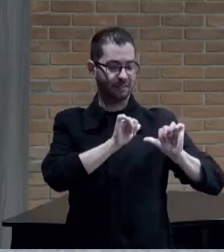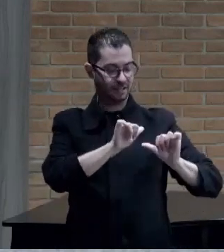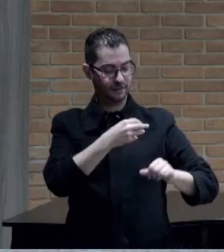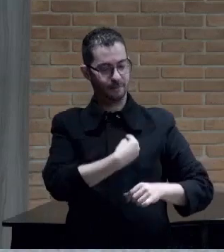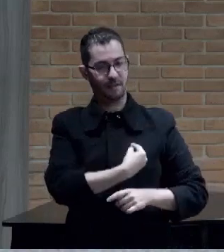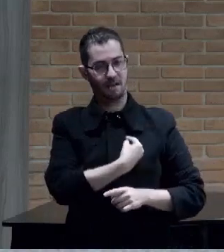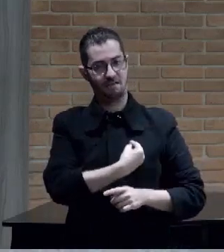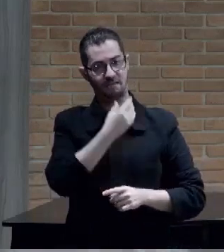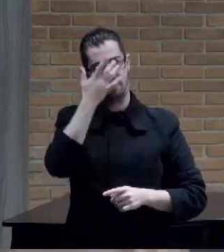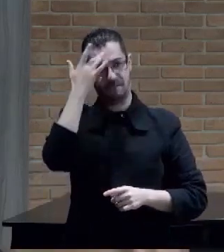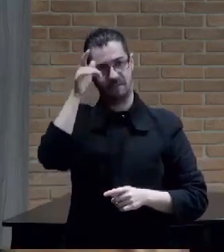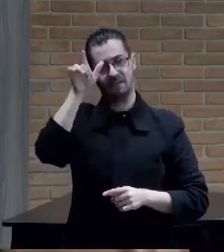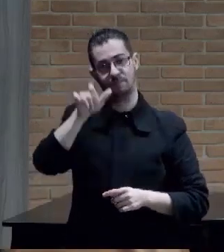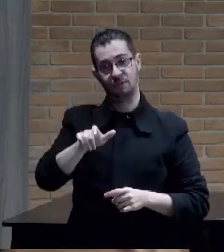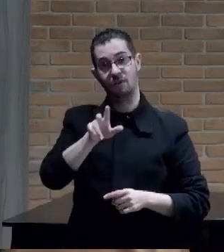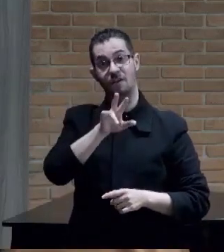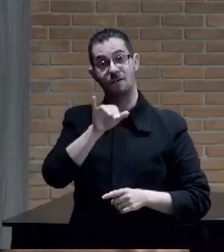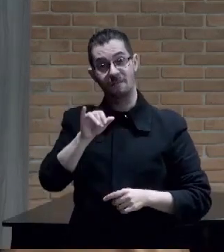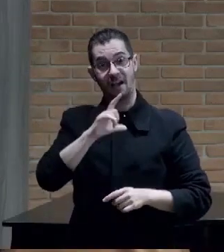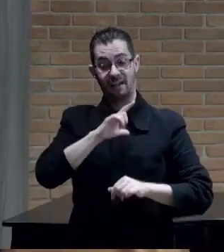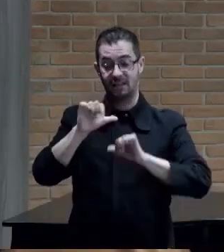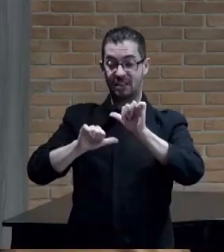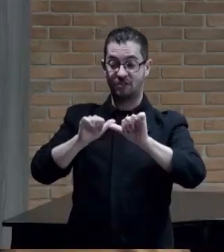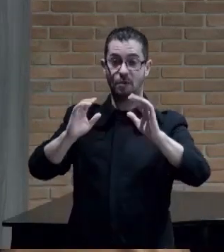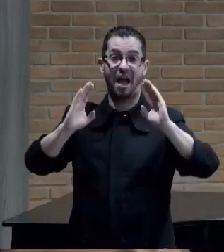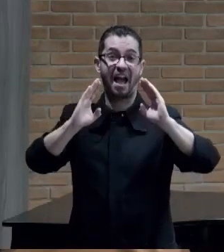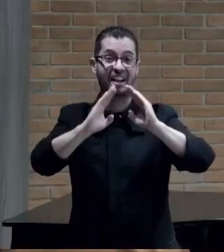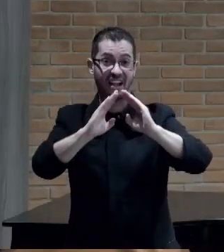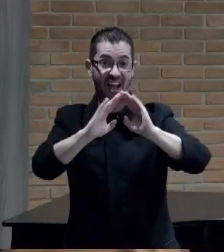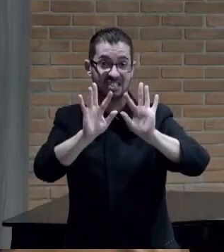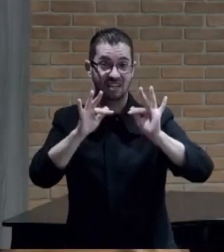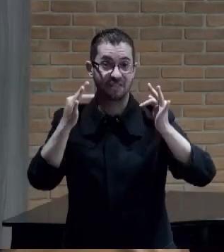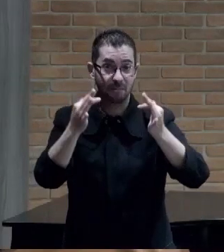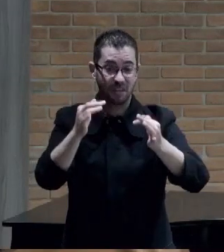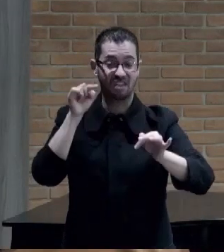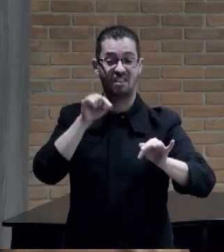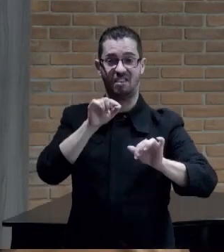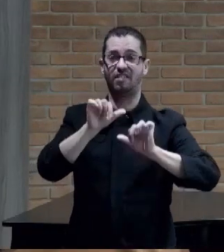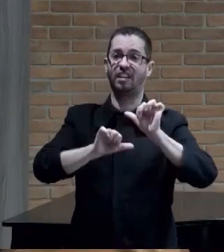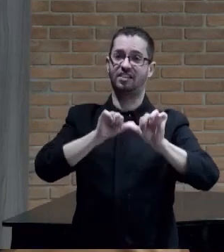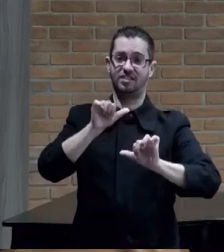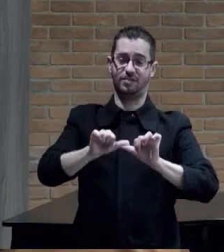isso que vai transformar o lar das pessoas, é isso que vai fazer com que as pessoas